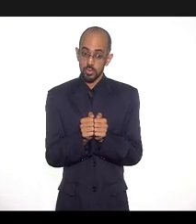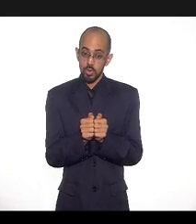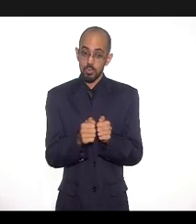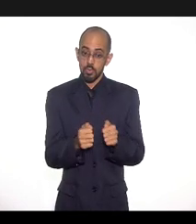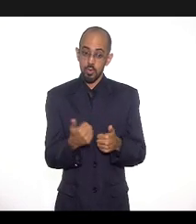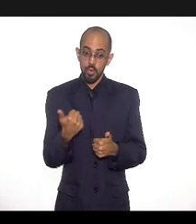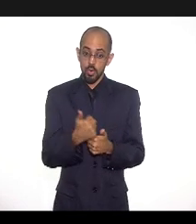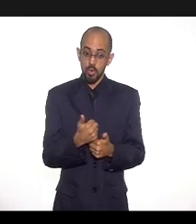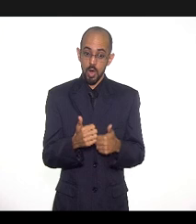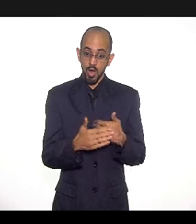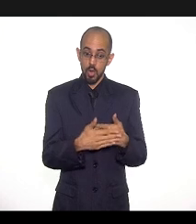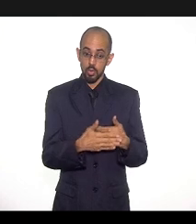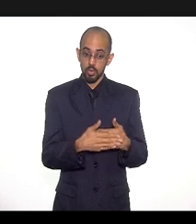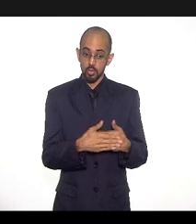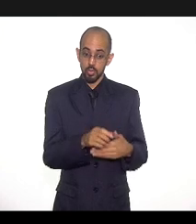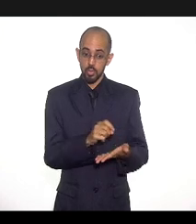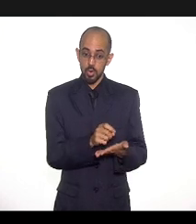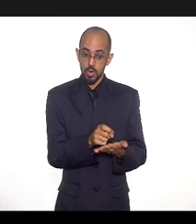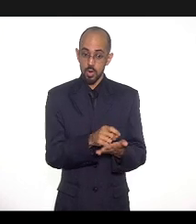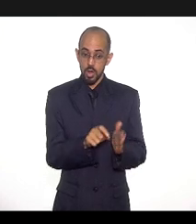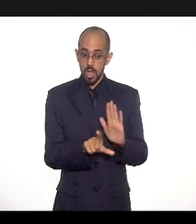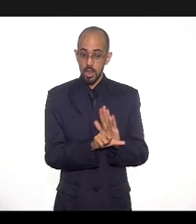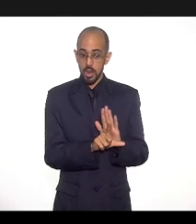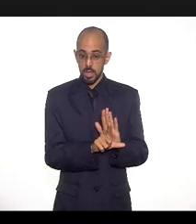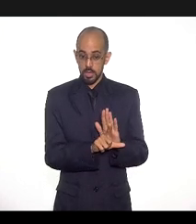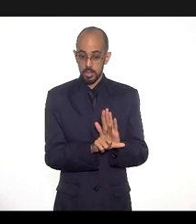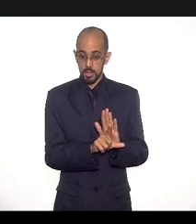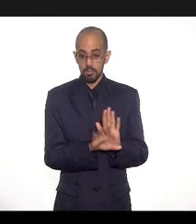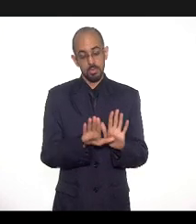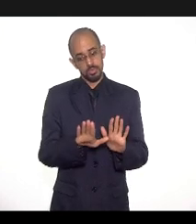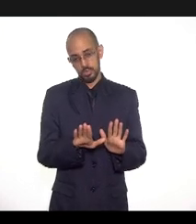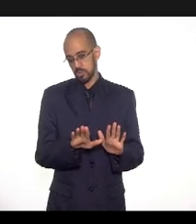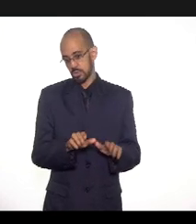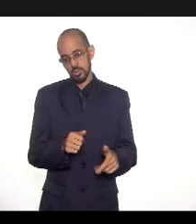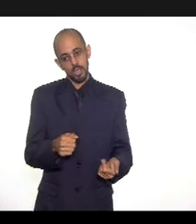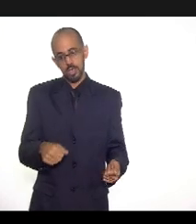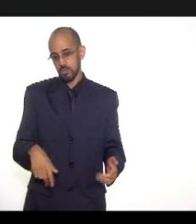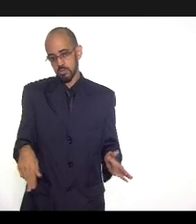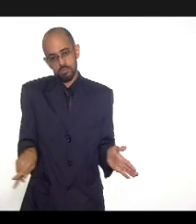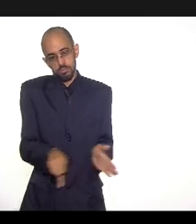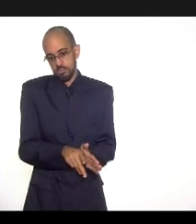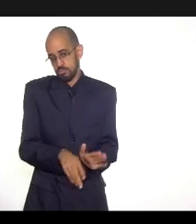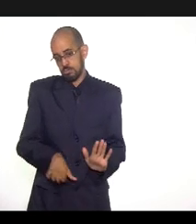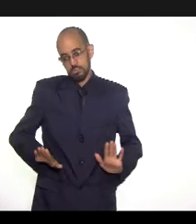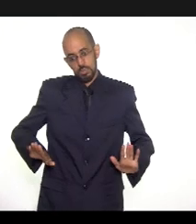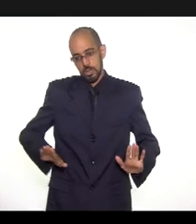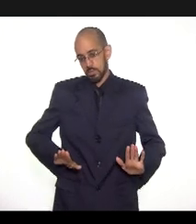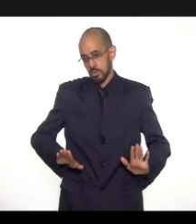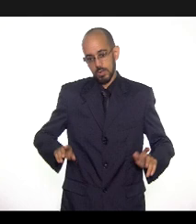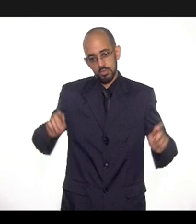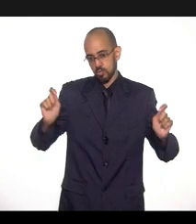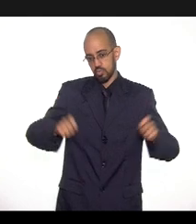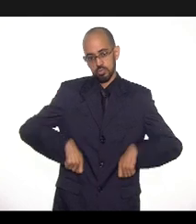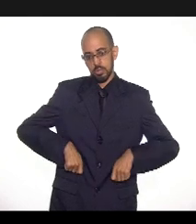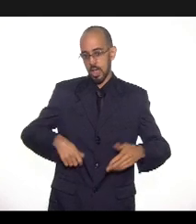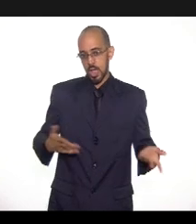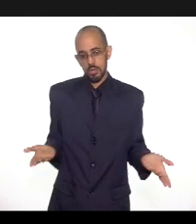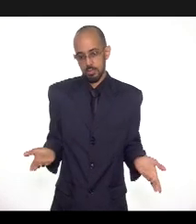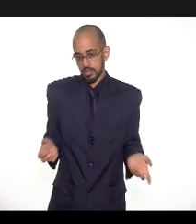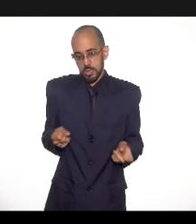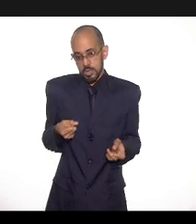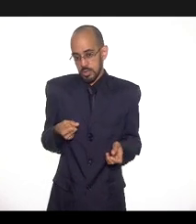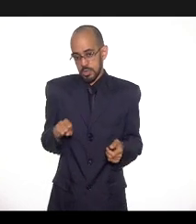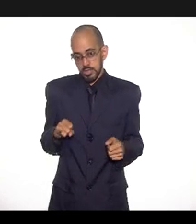os ossos do ofício. Exatamente. É, mas é, é. Não se faz mas omelete. Mas se essa for a decisão